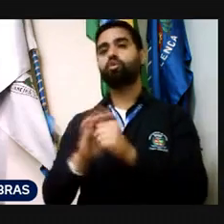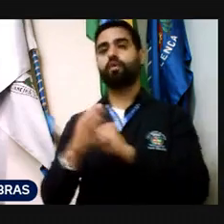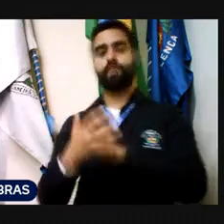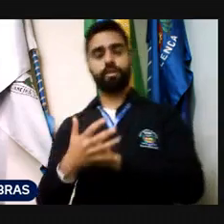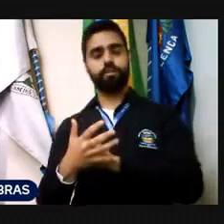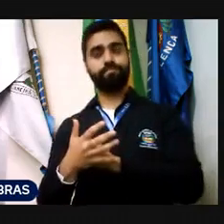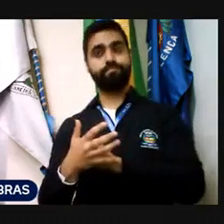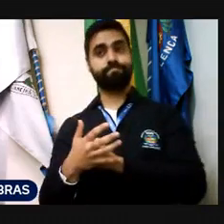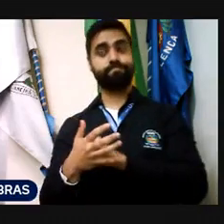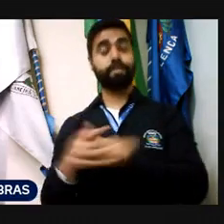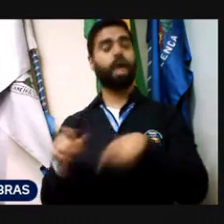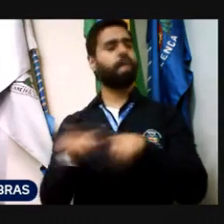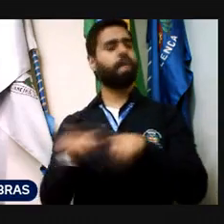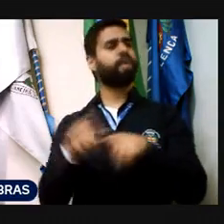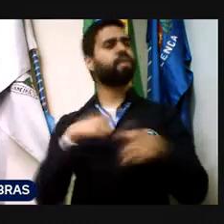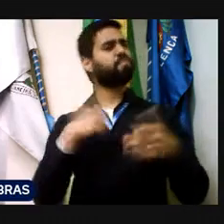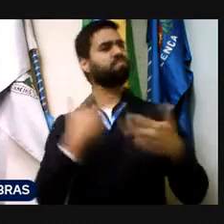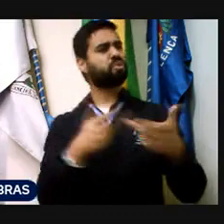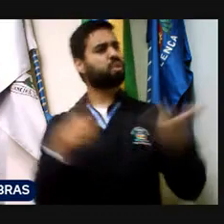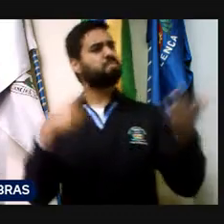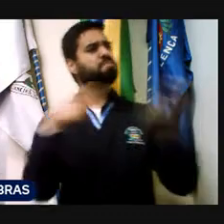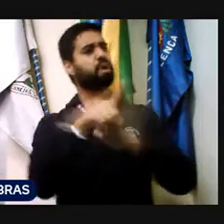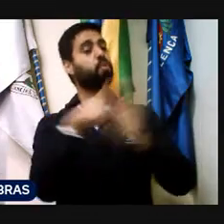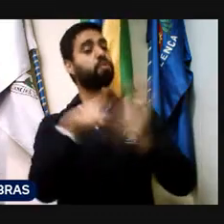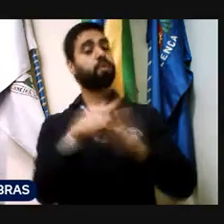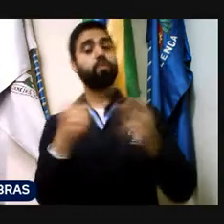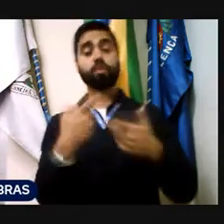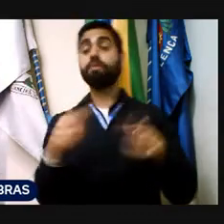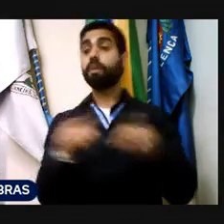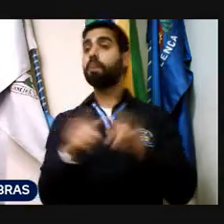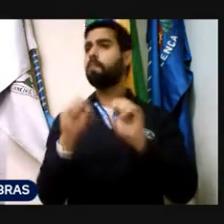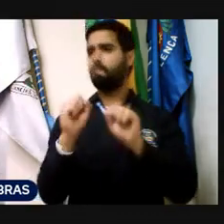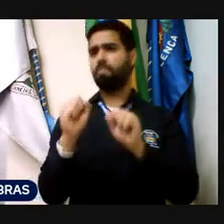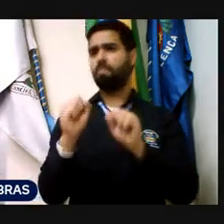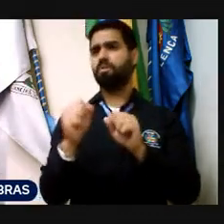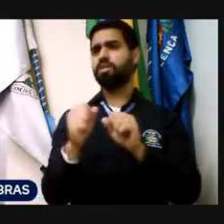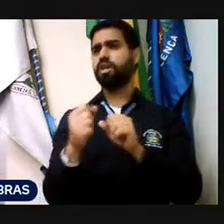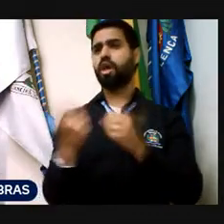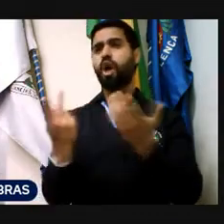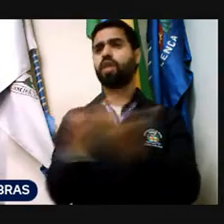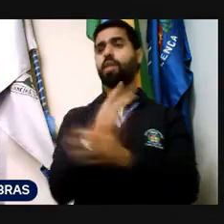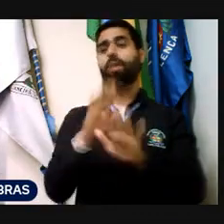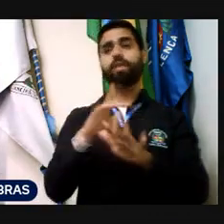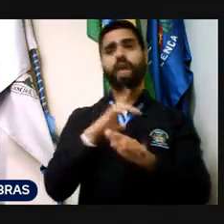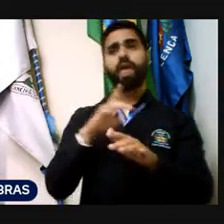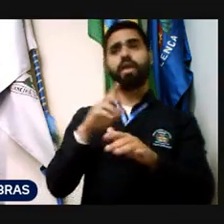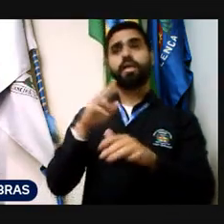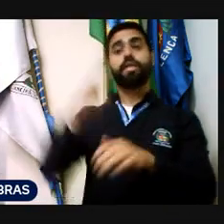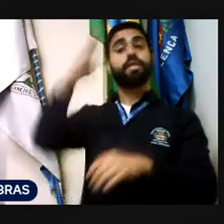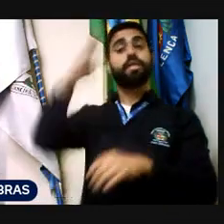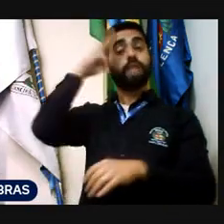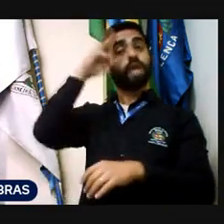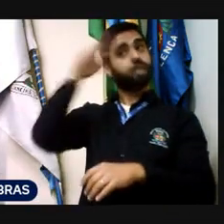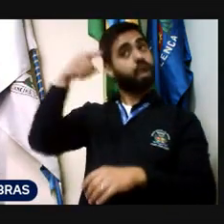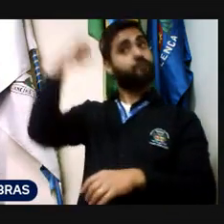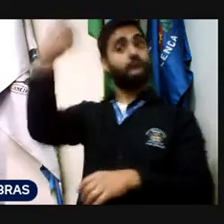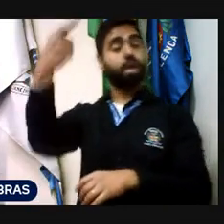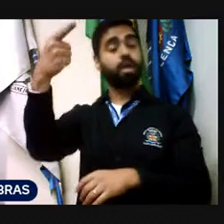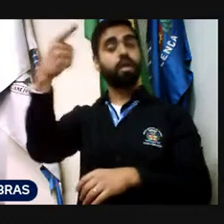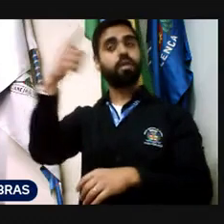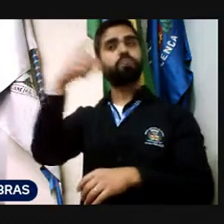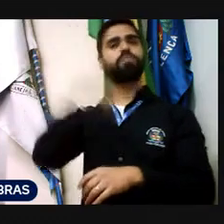disso, muitas outros afazeres que a gente já via que já poderia estar acontecendo. Então, a gente, na próxima terça-feira, nós